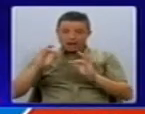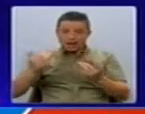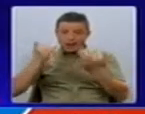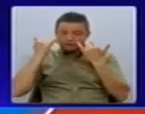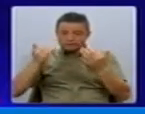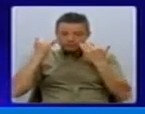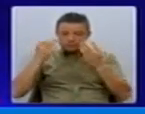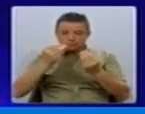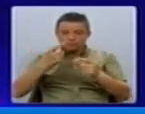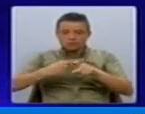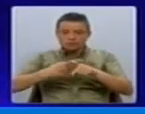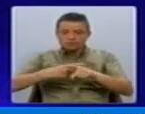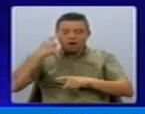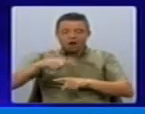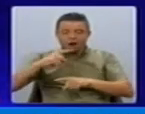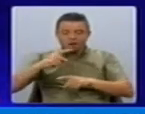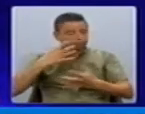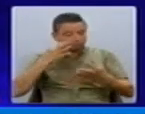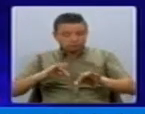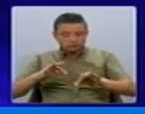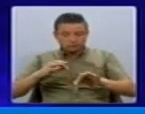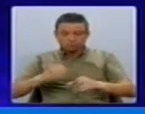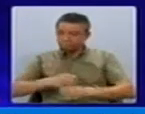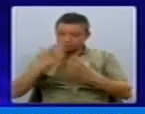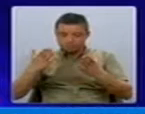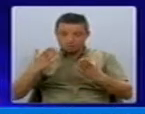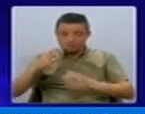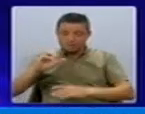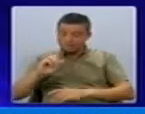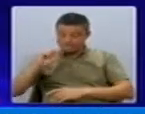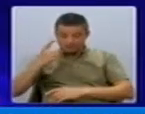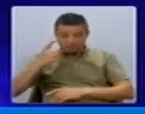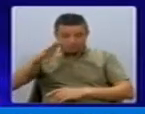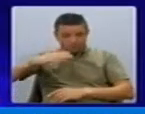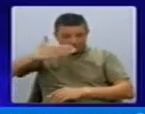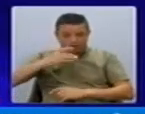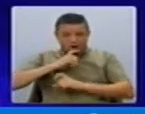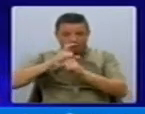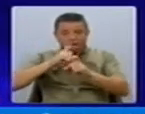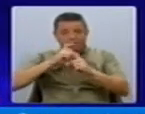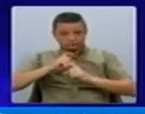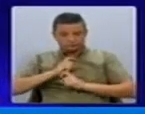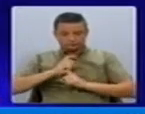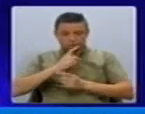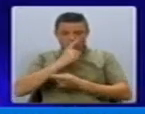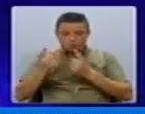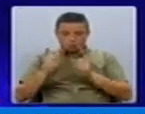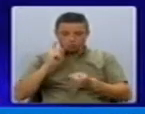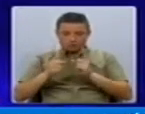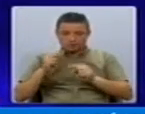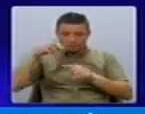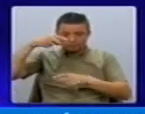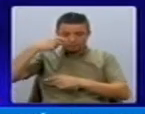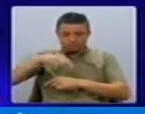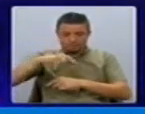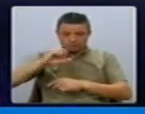é extremamente interessante? Por uma razão muito simples, ou por várias razões. Em primeiro lugar, porque diz-nos que o que se passa, o que nós encontramos